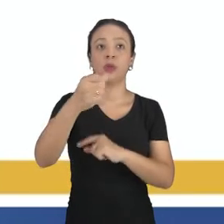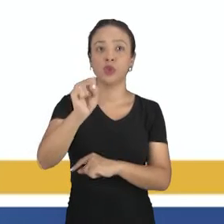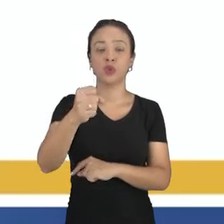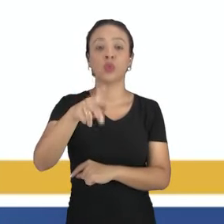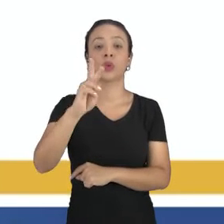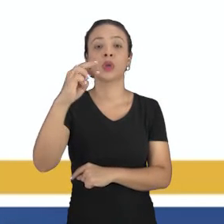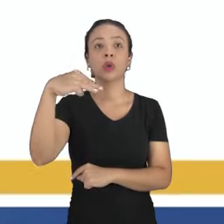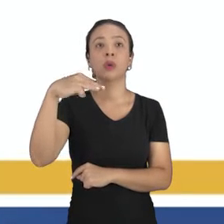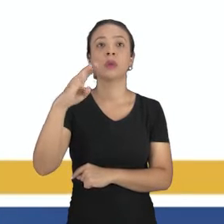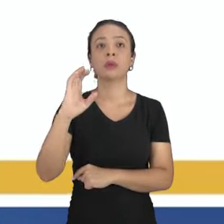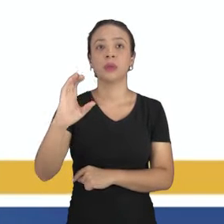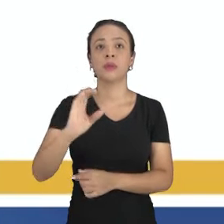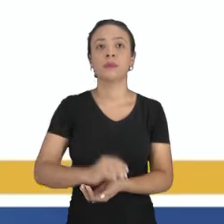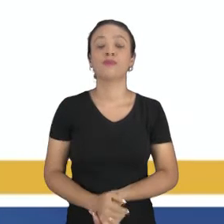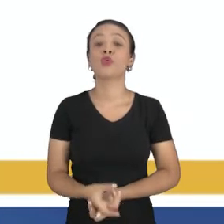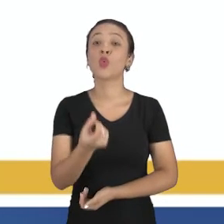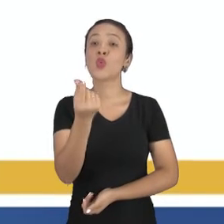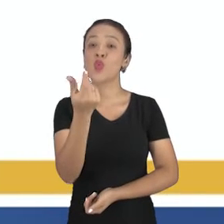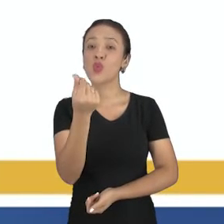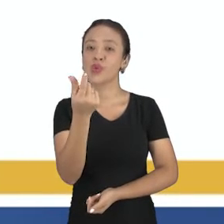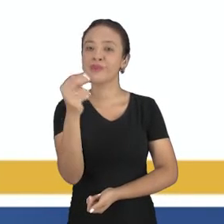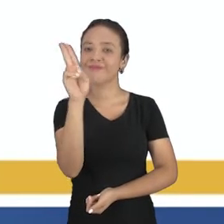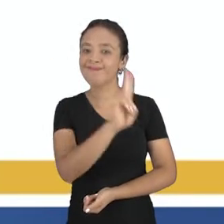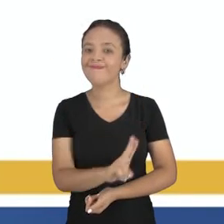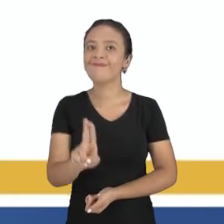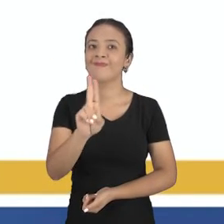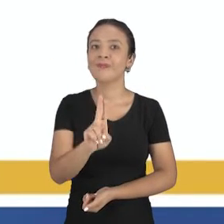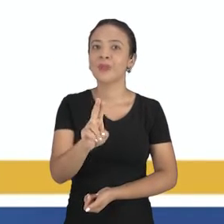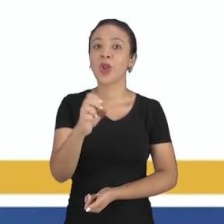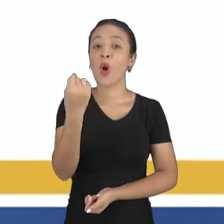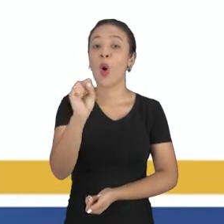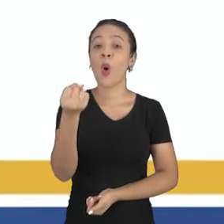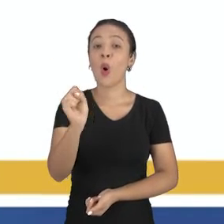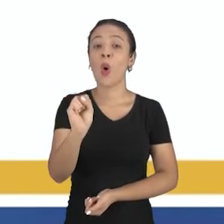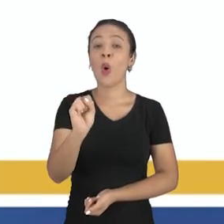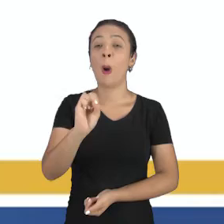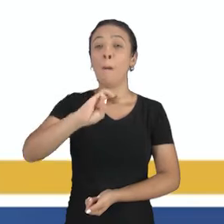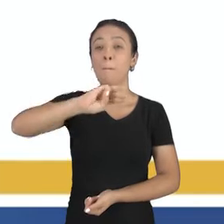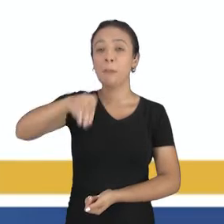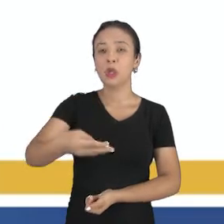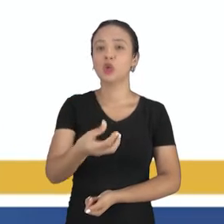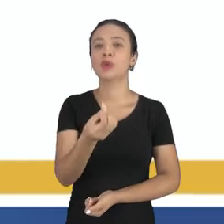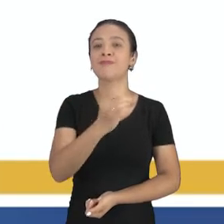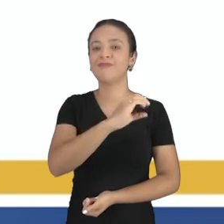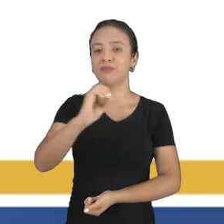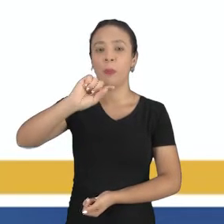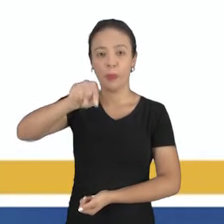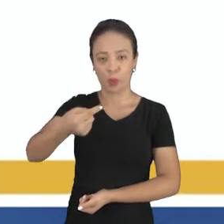custo da construção foi de oito milhões e seiscentos mil